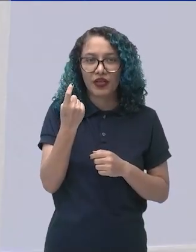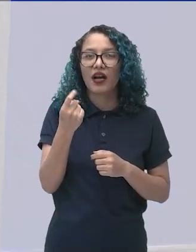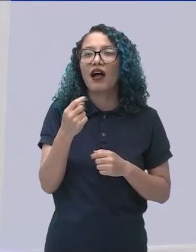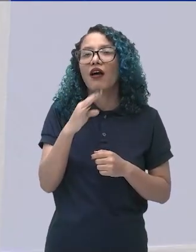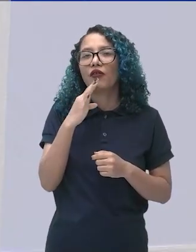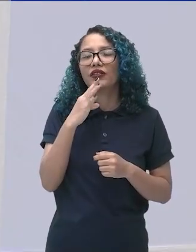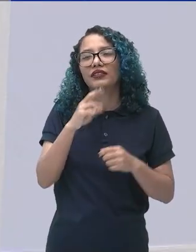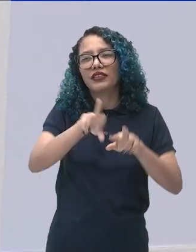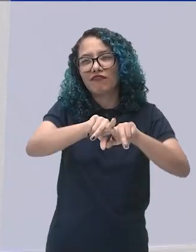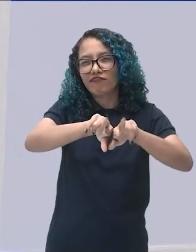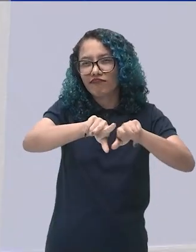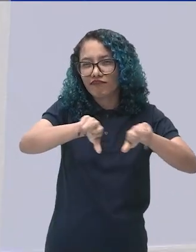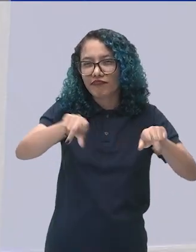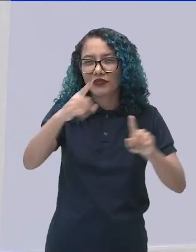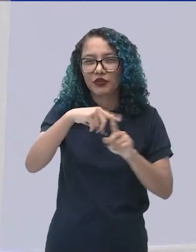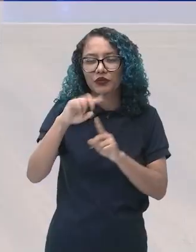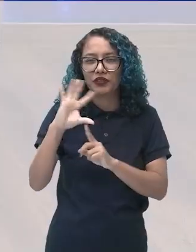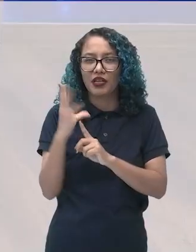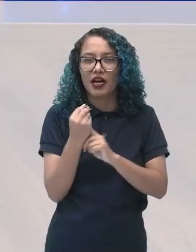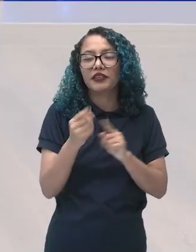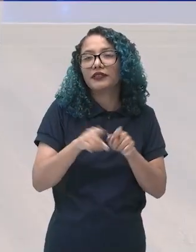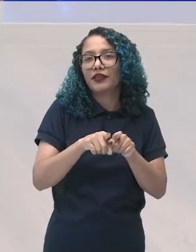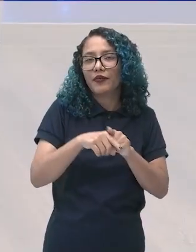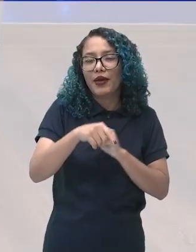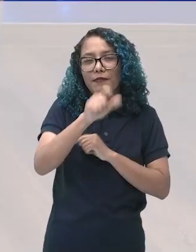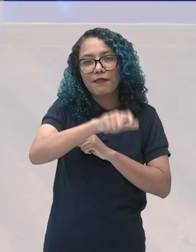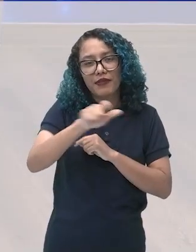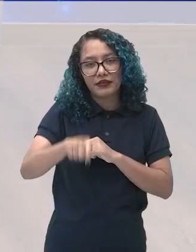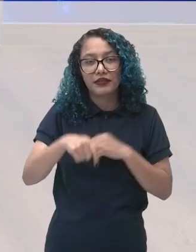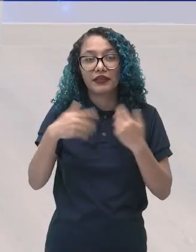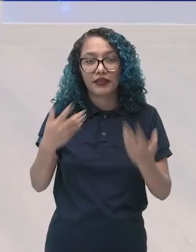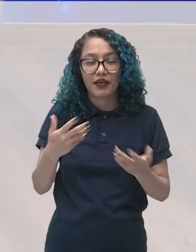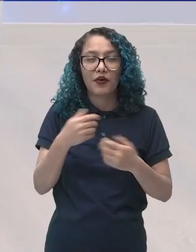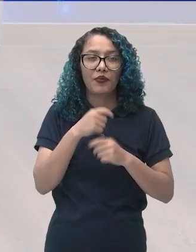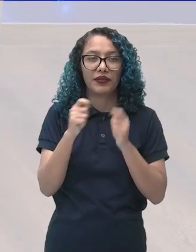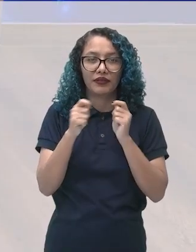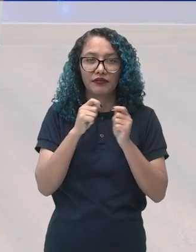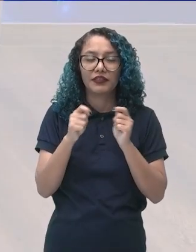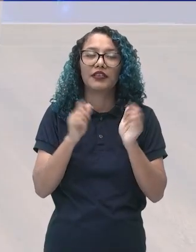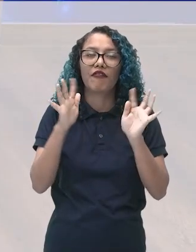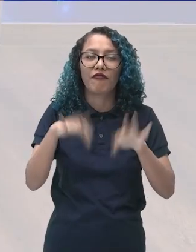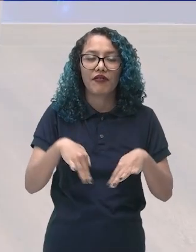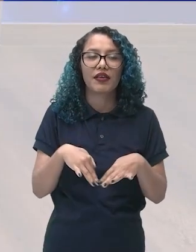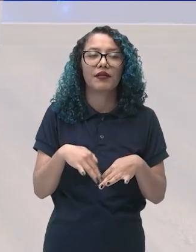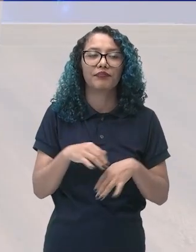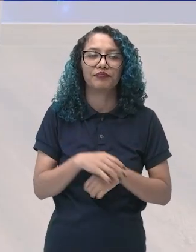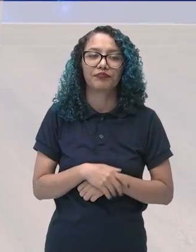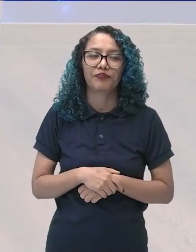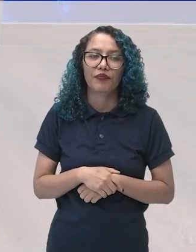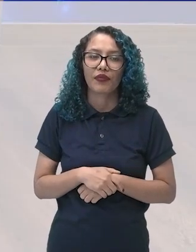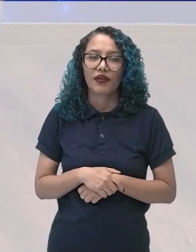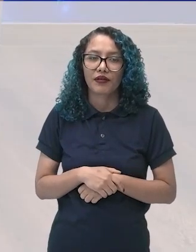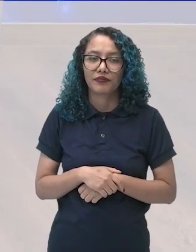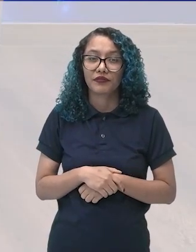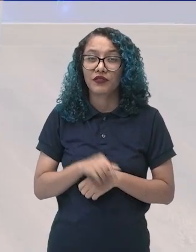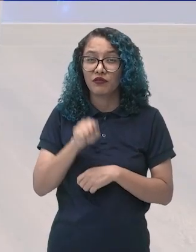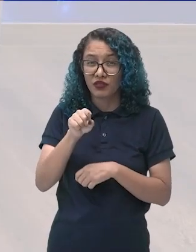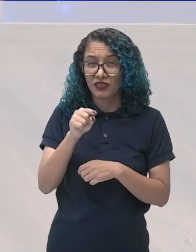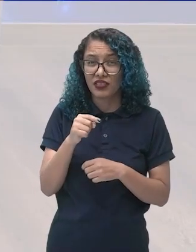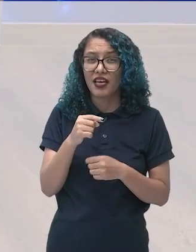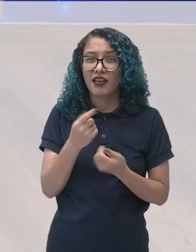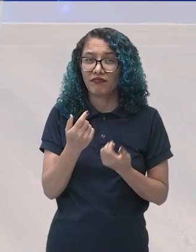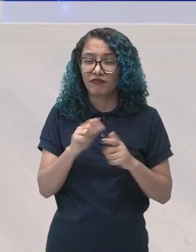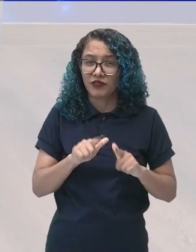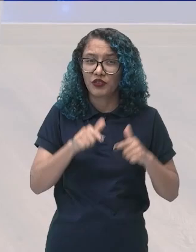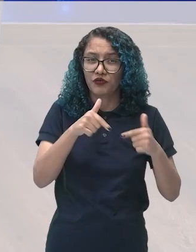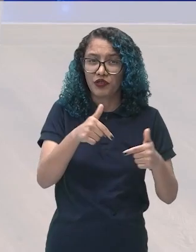né, de arte e de artista também. E para nós finalizarmos a nossa conversa, além da dedicação à música gospel,